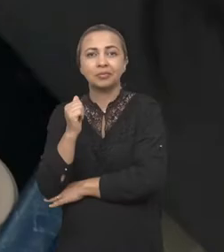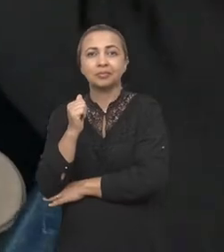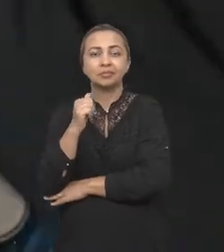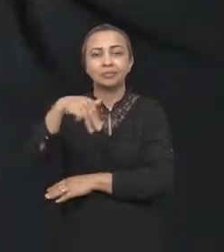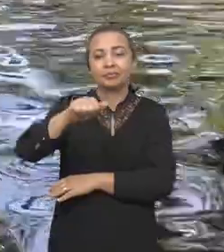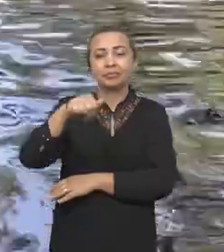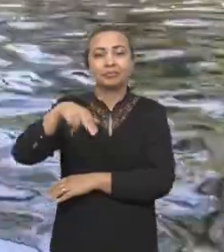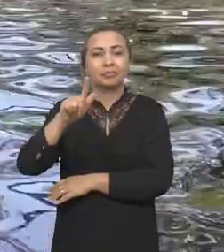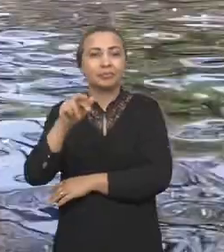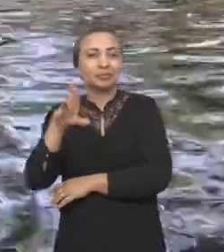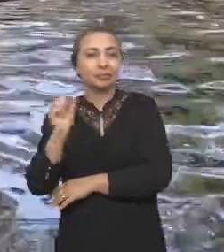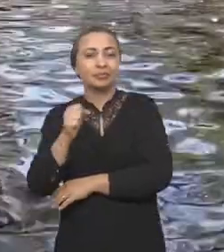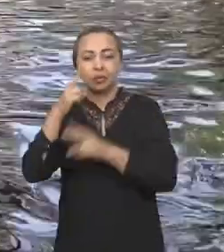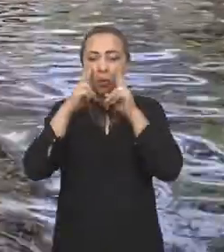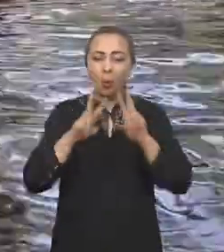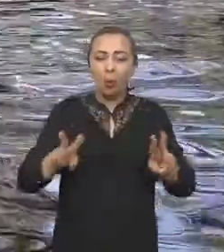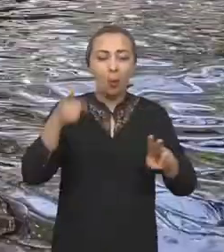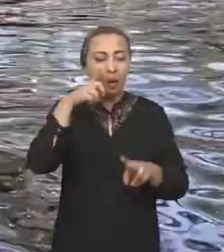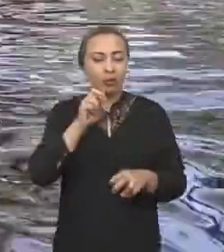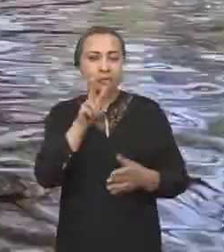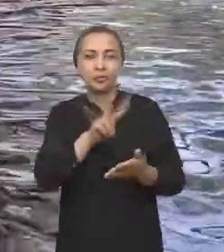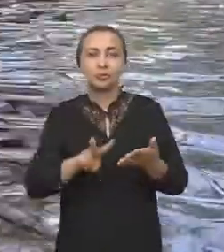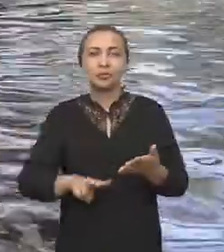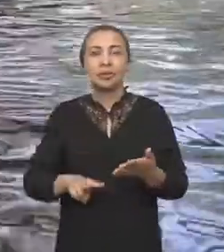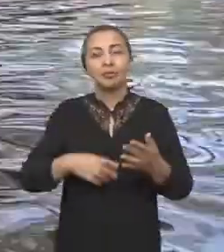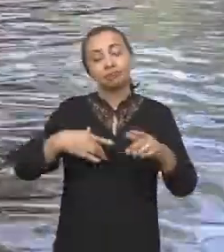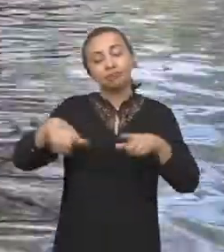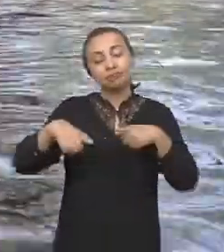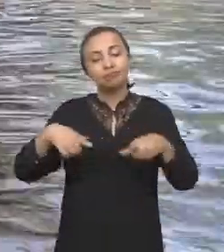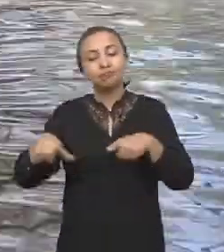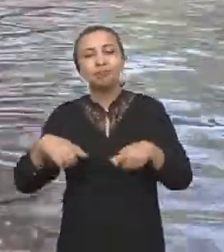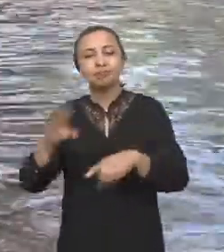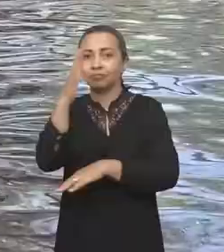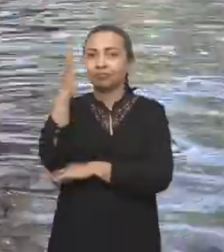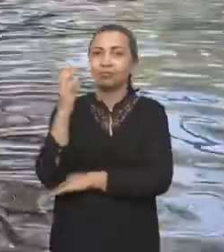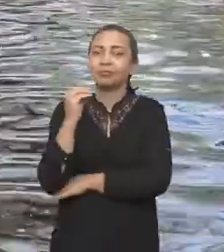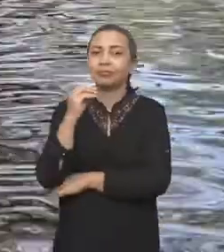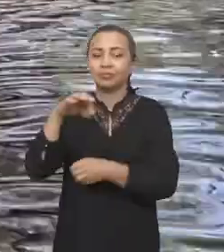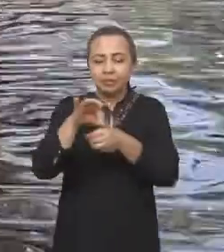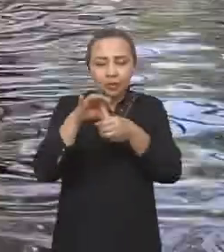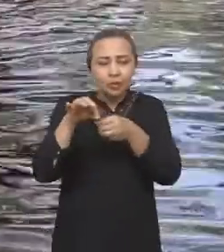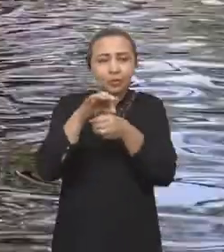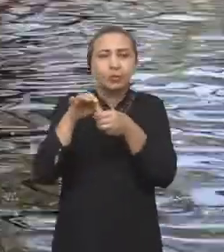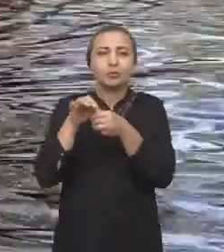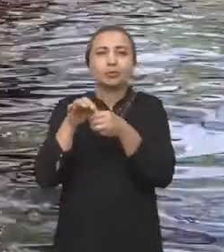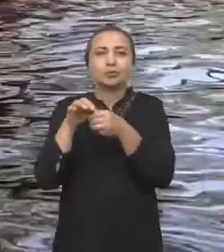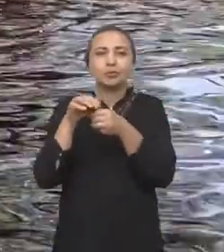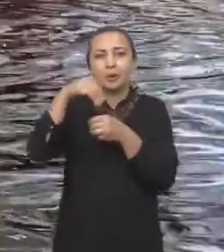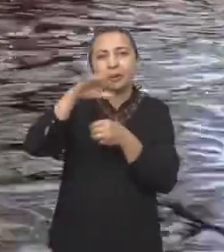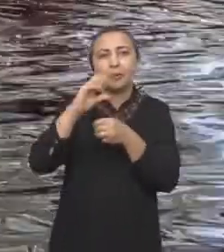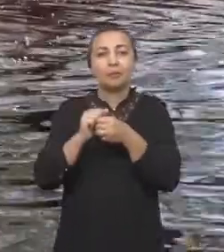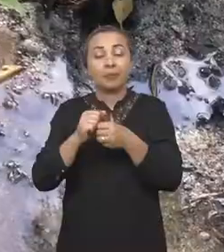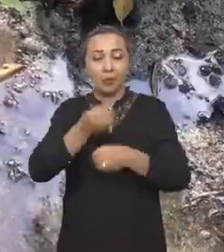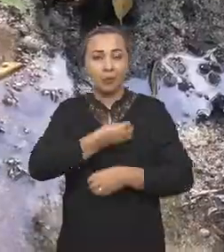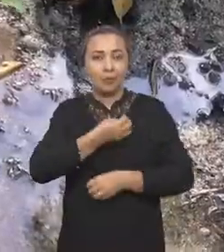ambiente de manguezal, e dessa forma a gente consegue visualizar a atuação das plantas e dos micro-organismos.